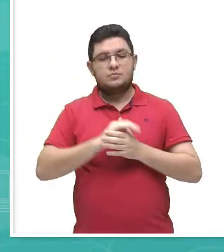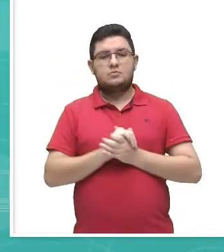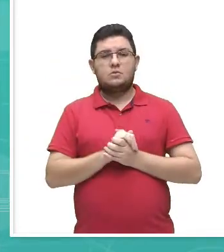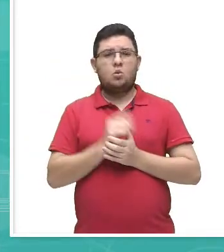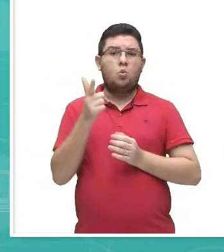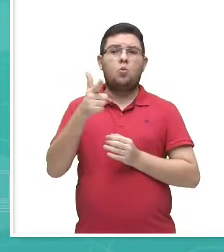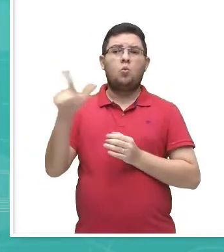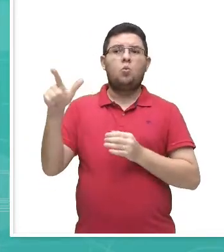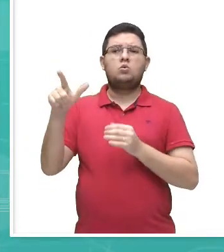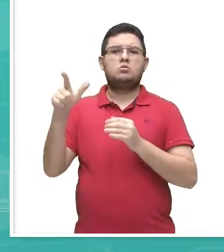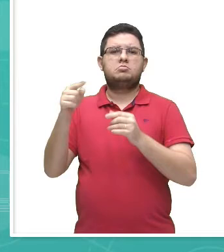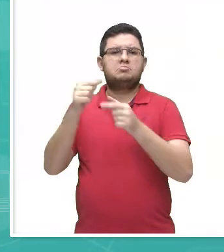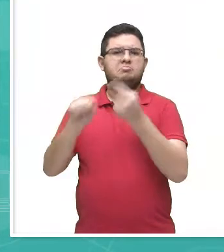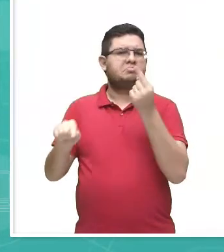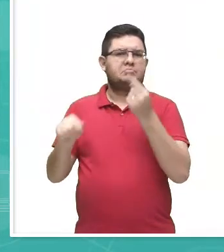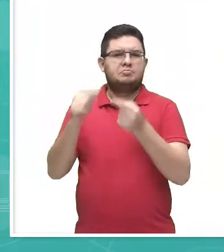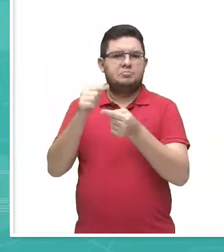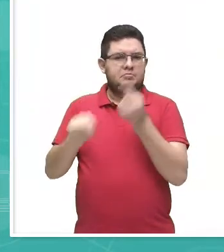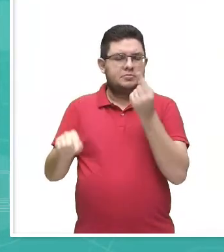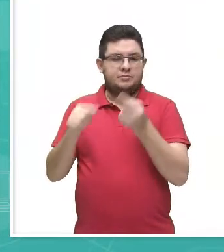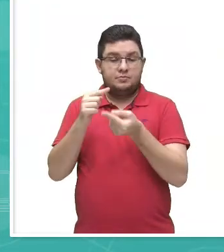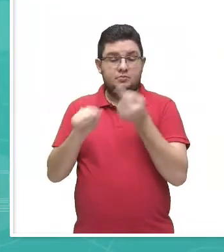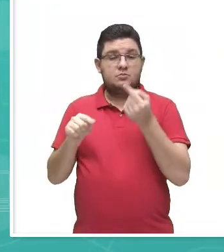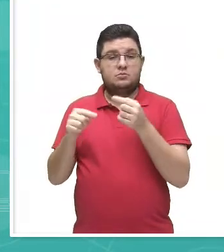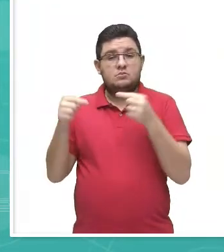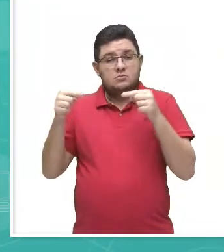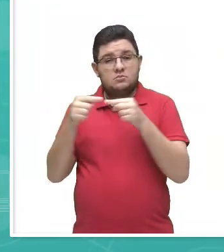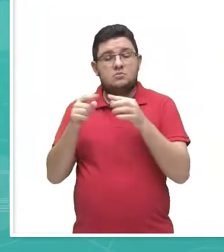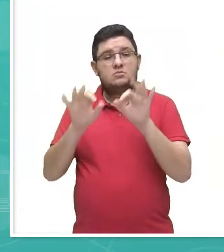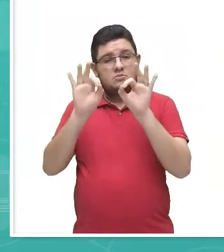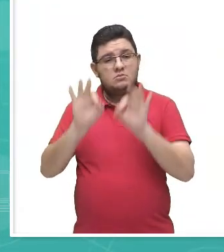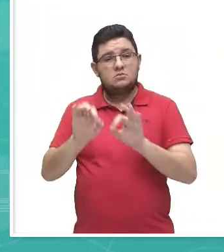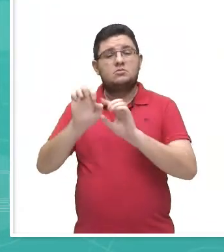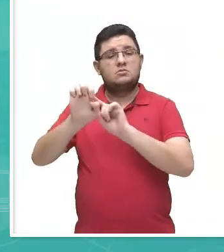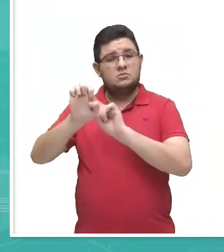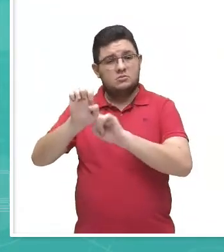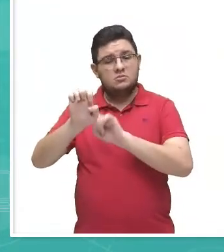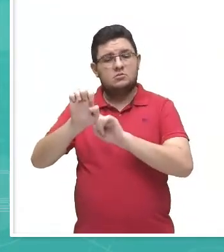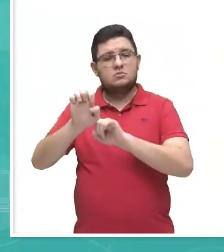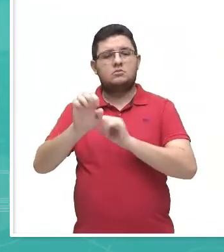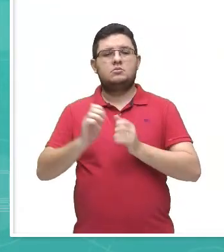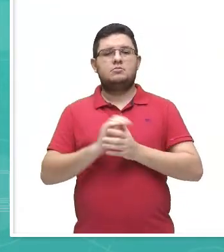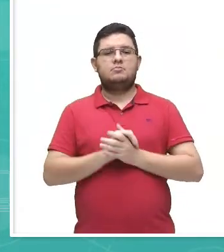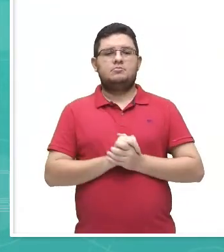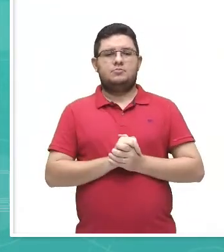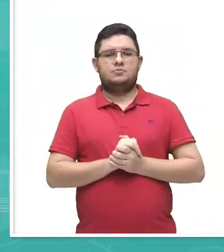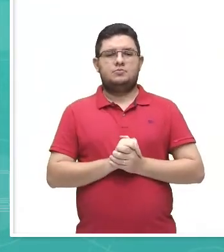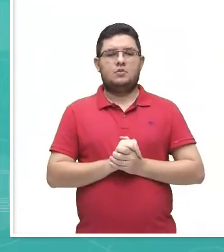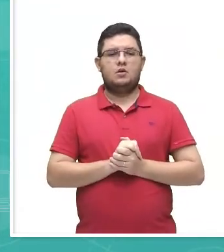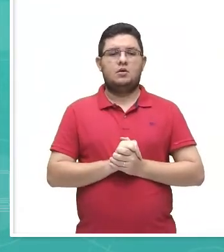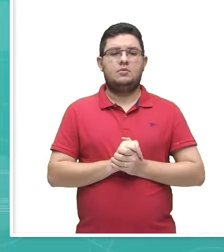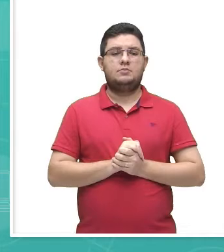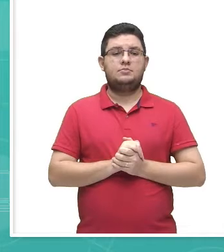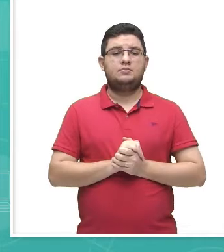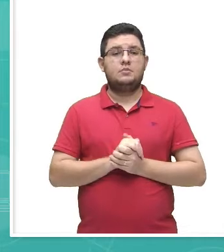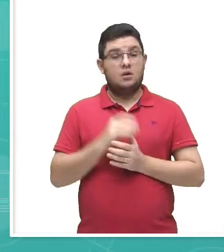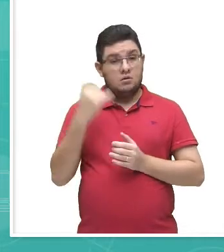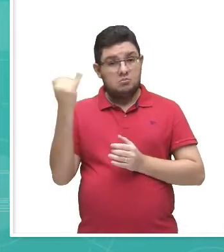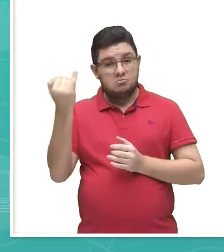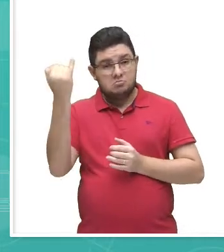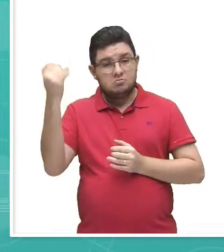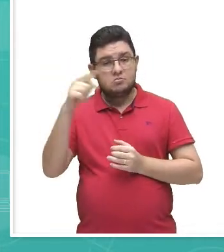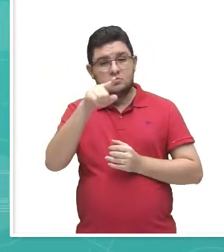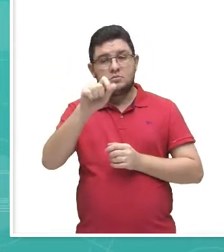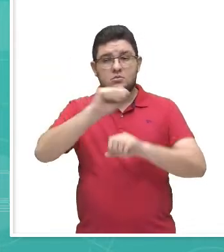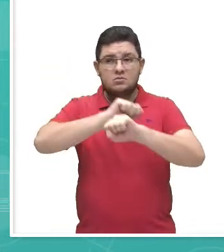essa resposta, né, tem que ser, então, acrescido de S só quando é terceira pessoa do singular, que não é o caso. Isso é muito importante.